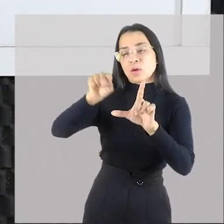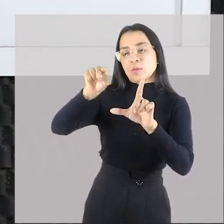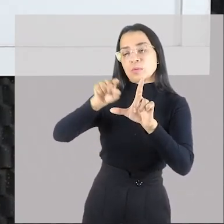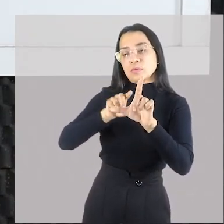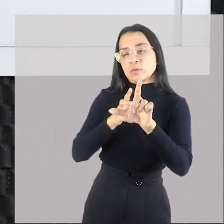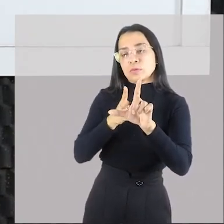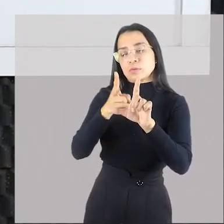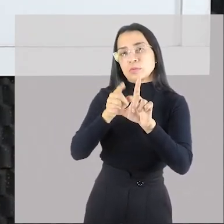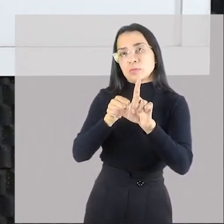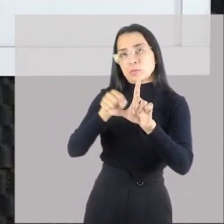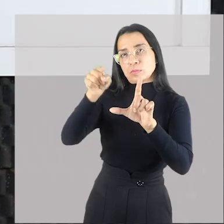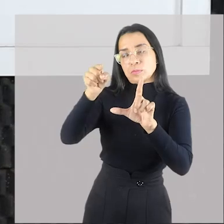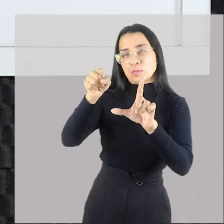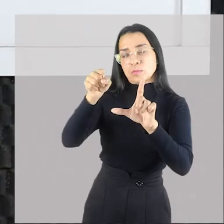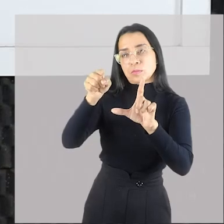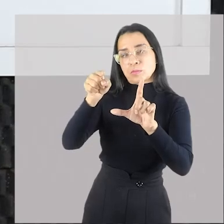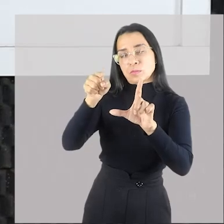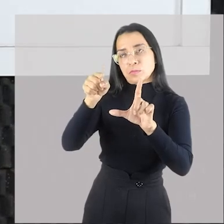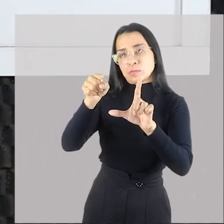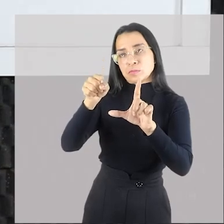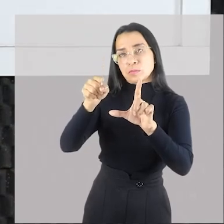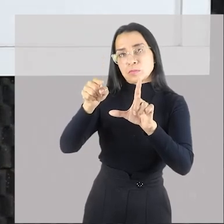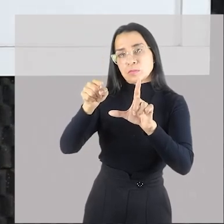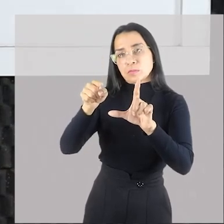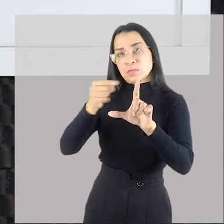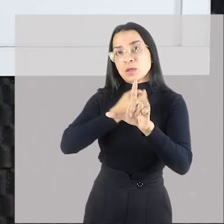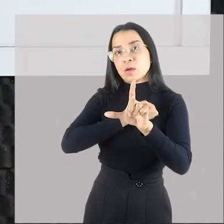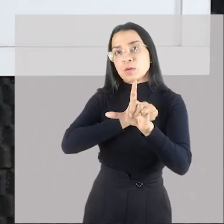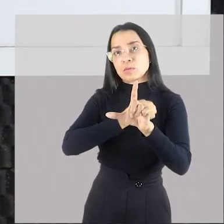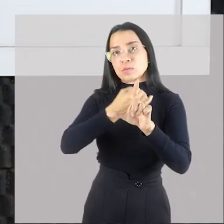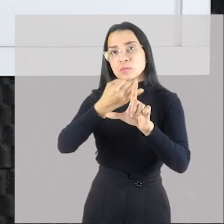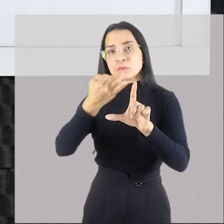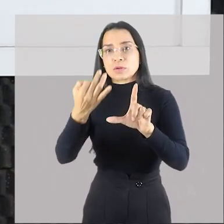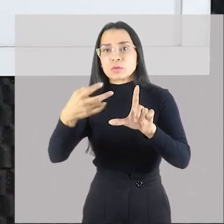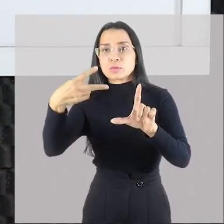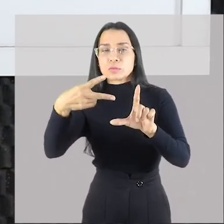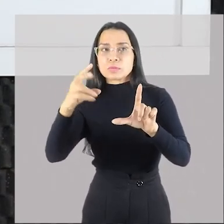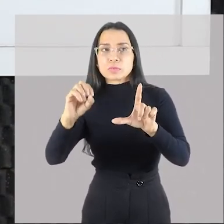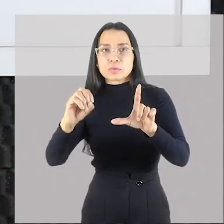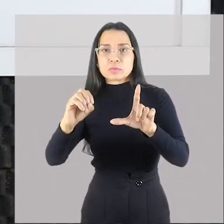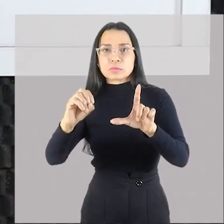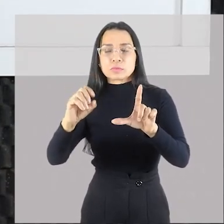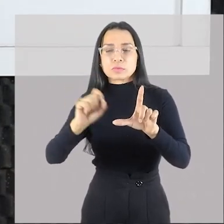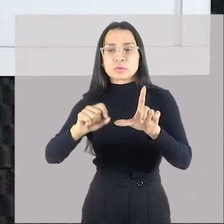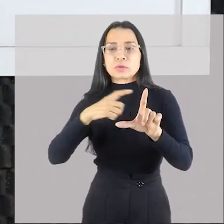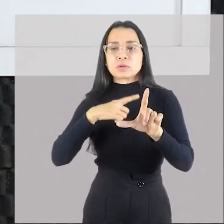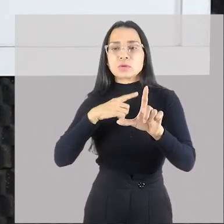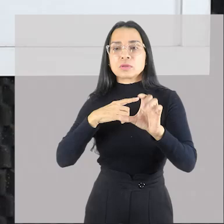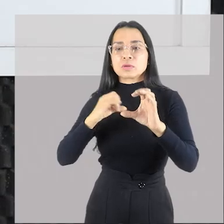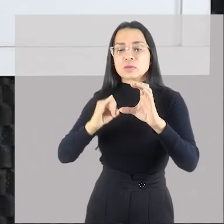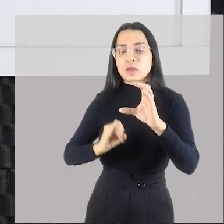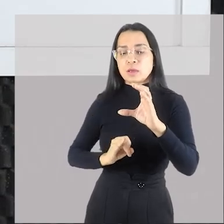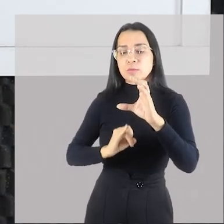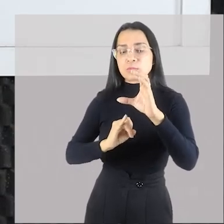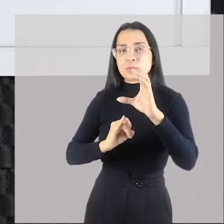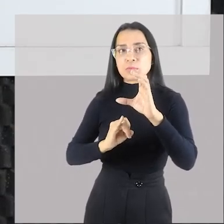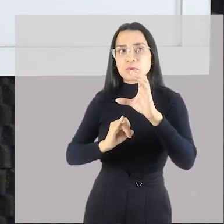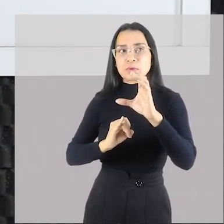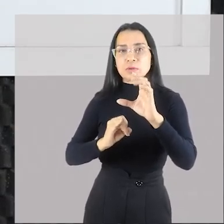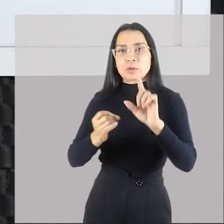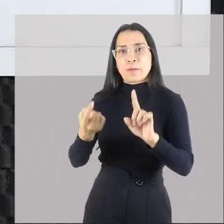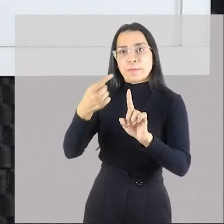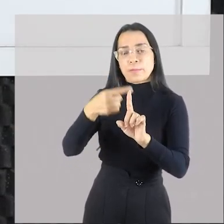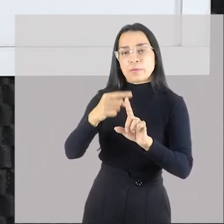cima. Então, valores maiores do que o zero da função, você vai ter imagens positivas. Ó.